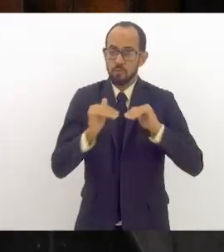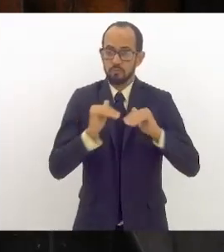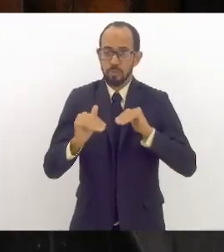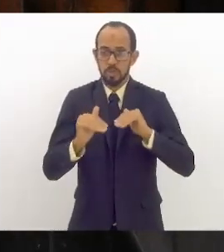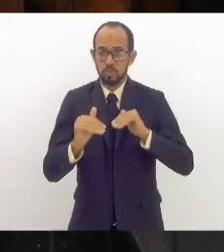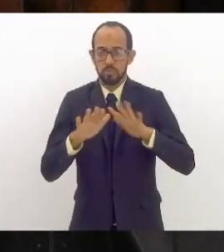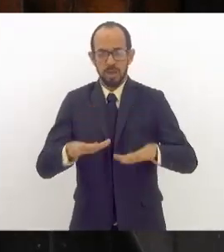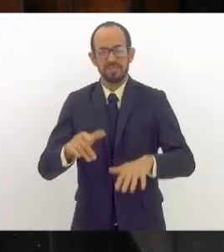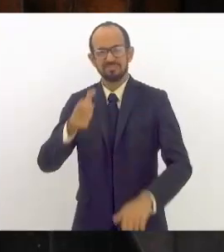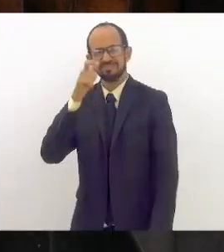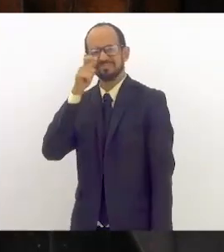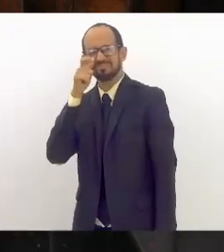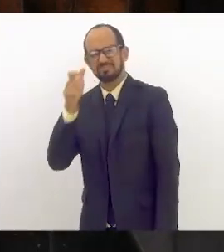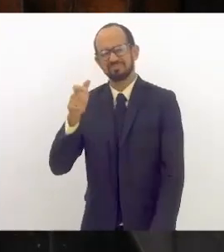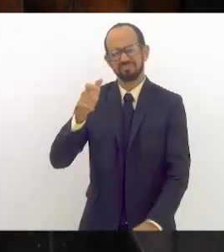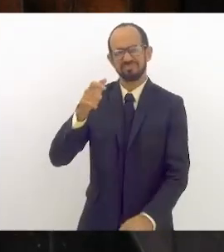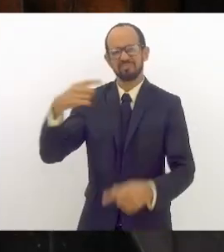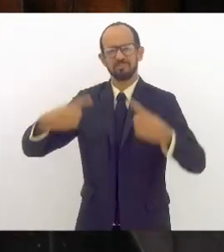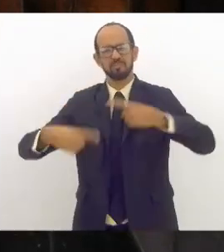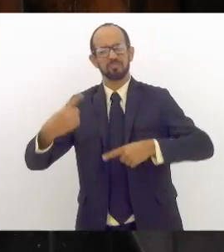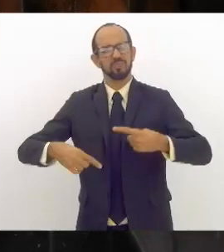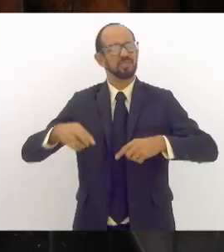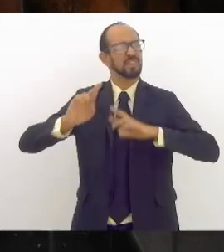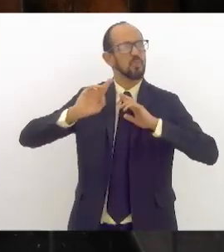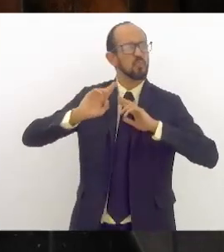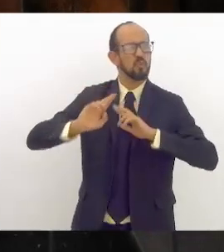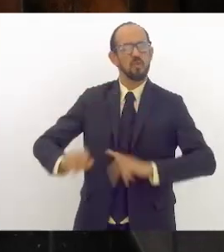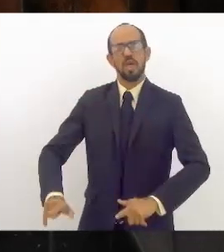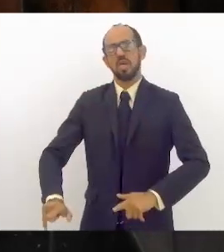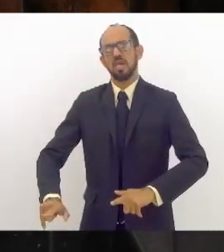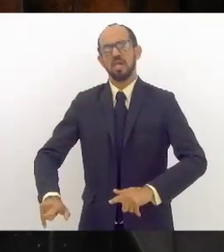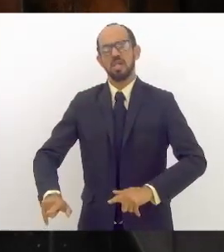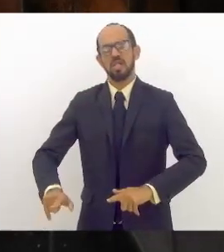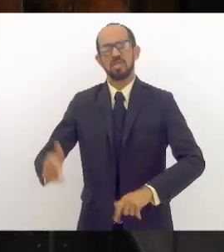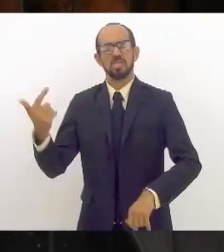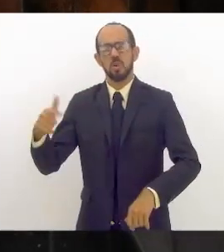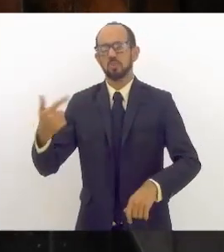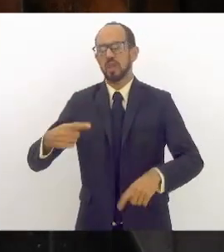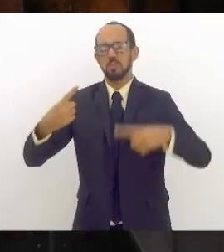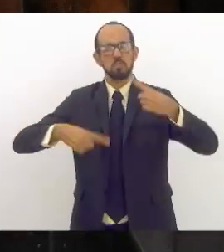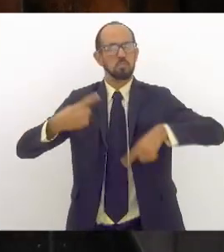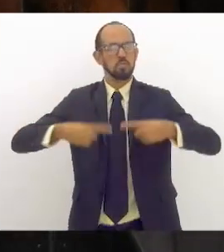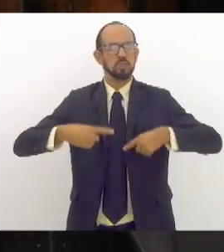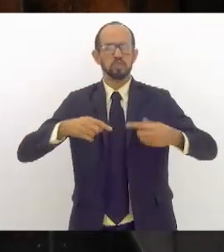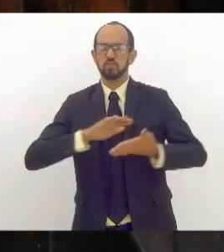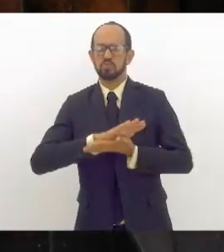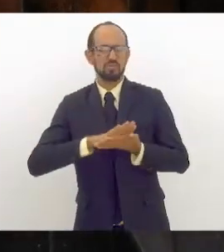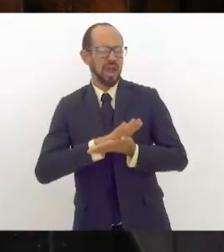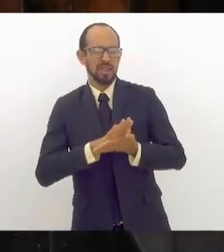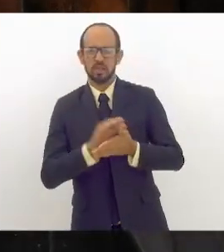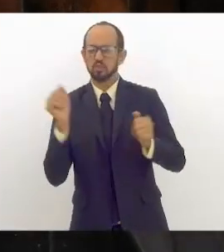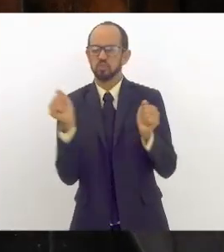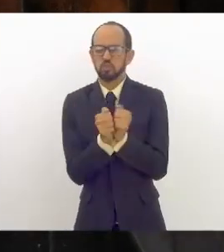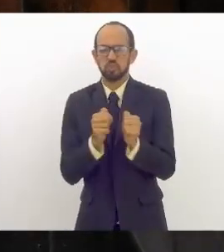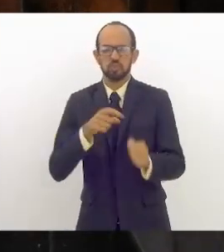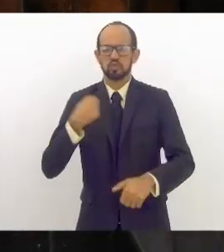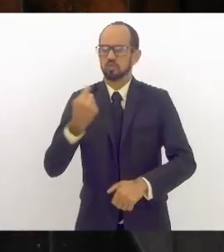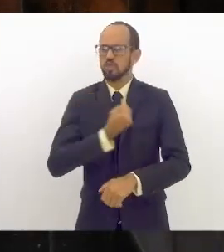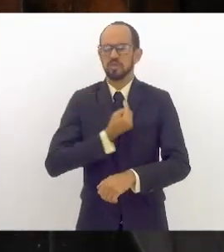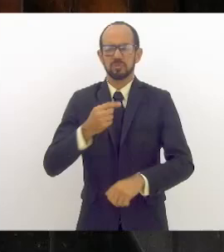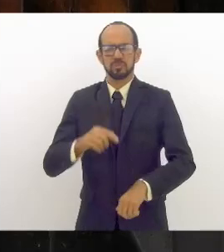pretensão política não tem nenhum político no meio de nós não é Fernando blauer